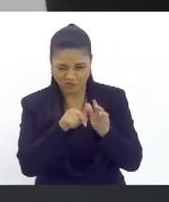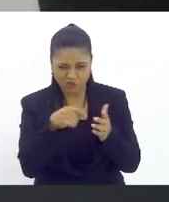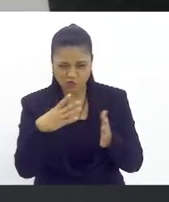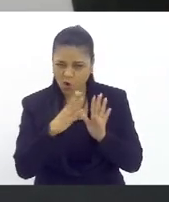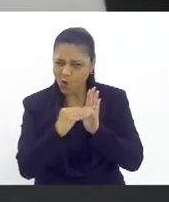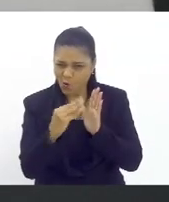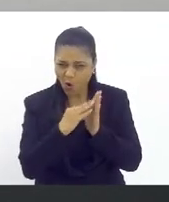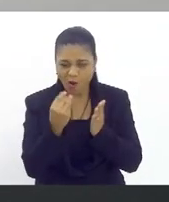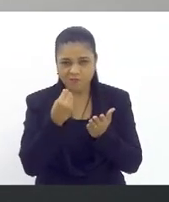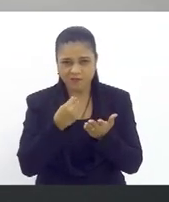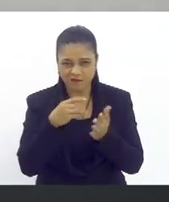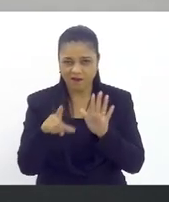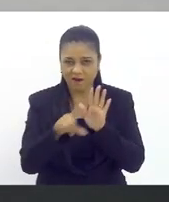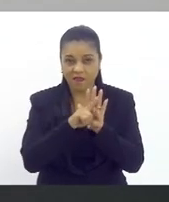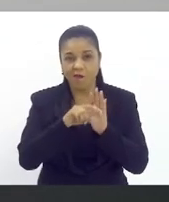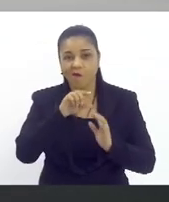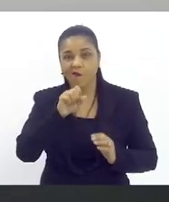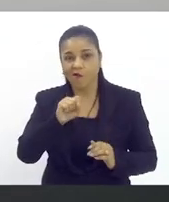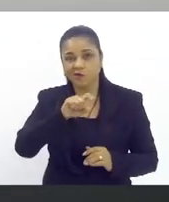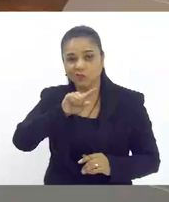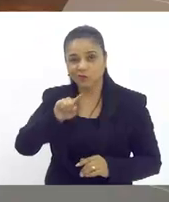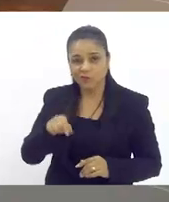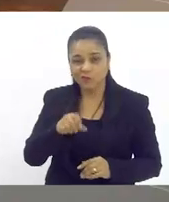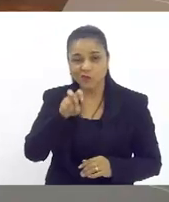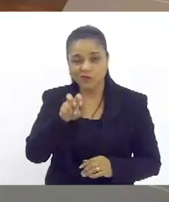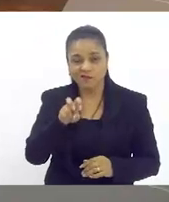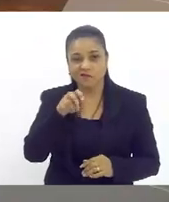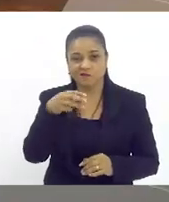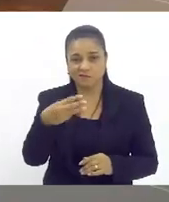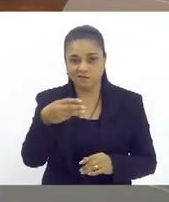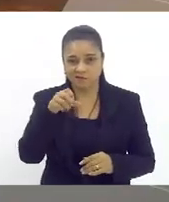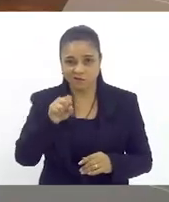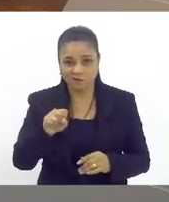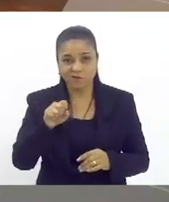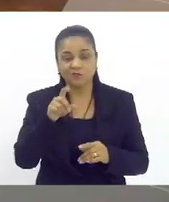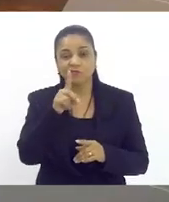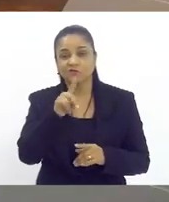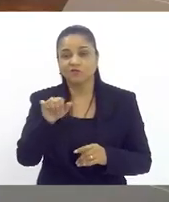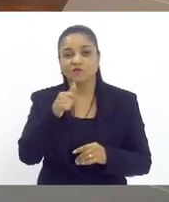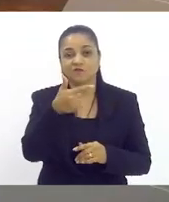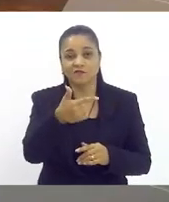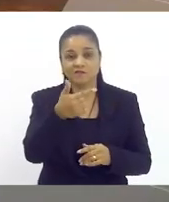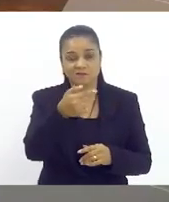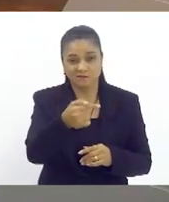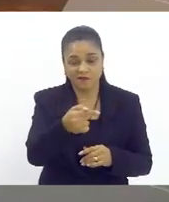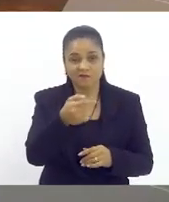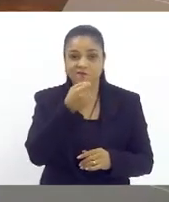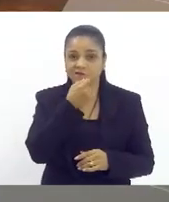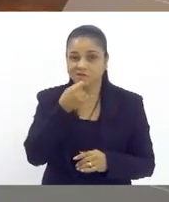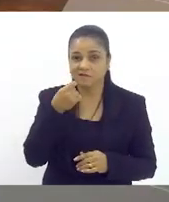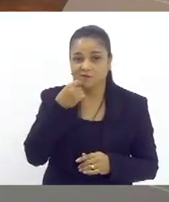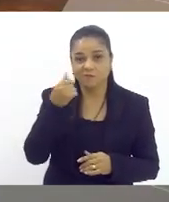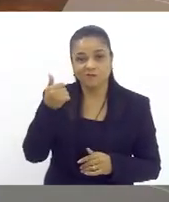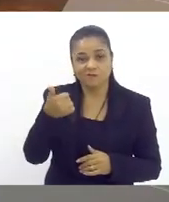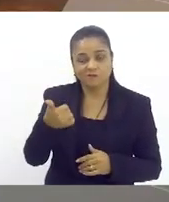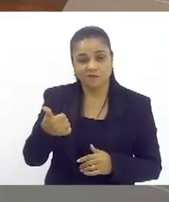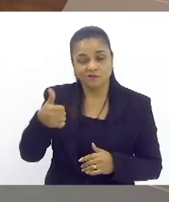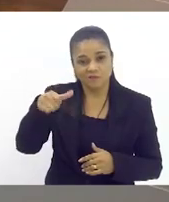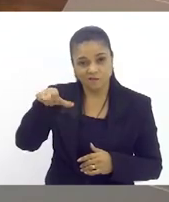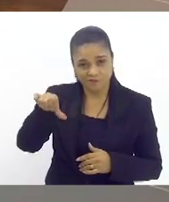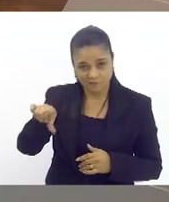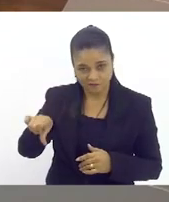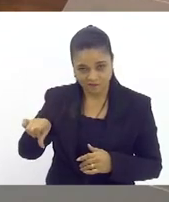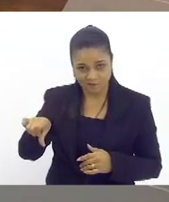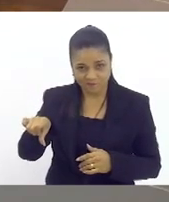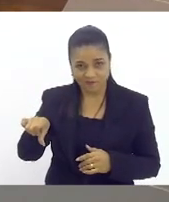mãos é a lei 8.538 de 27 de setembro de 2019 Portanto tem um pouco menos que